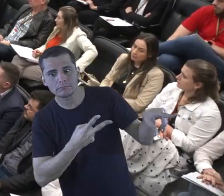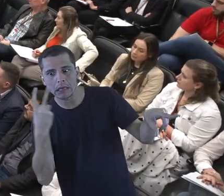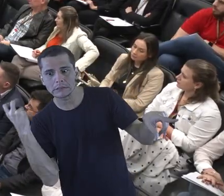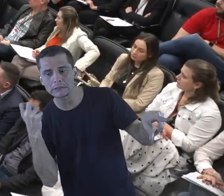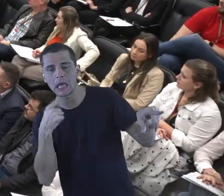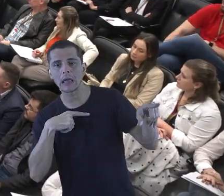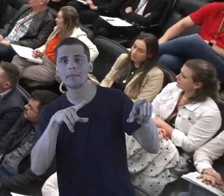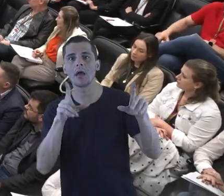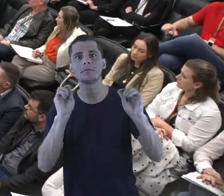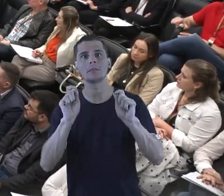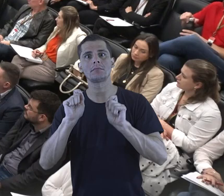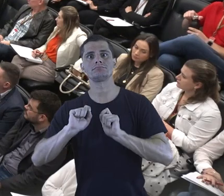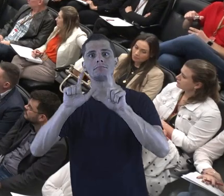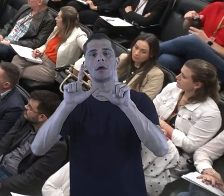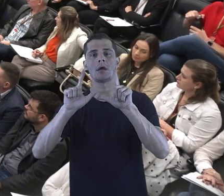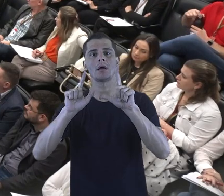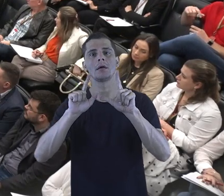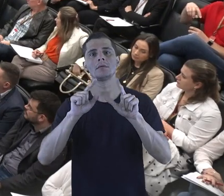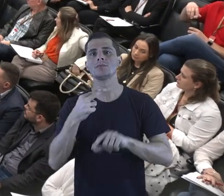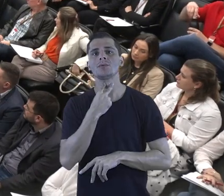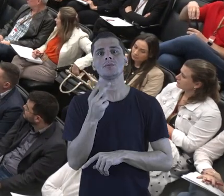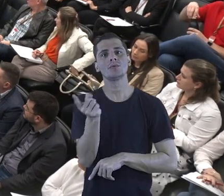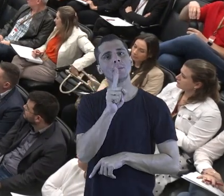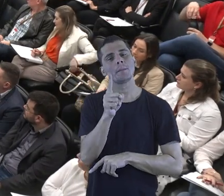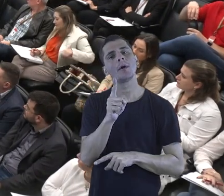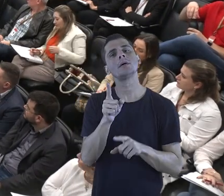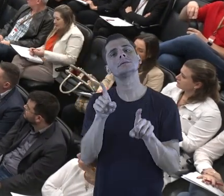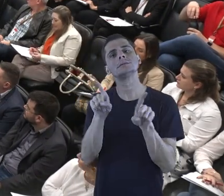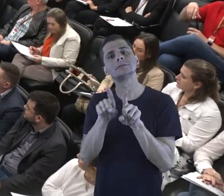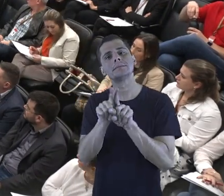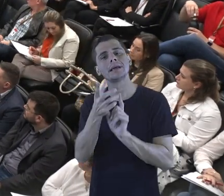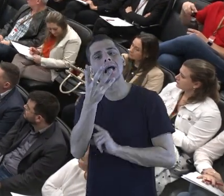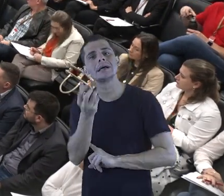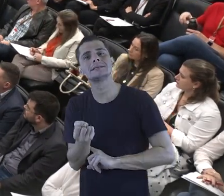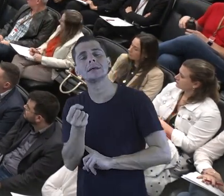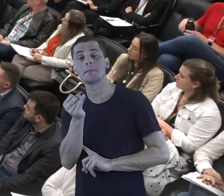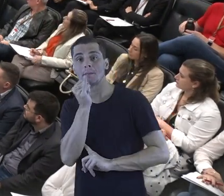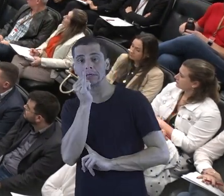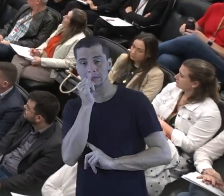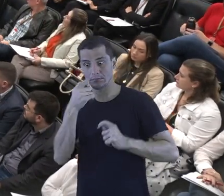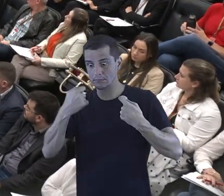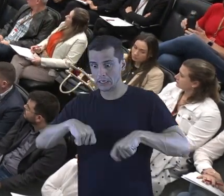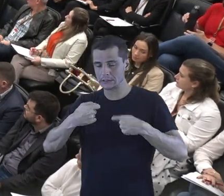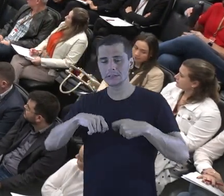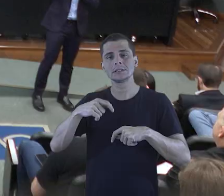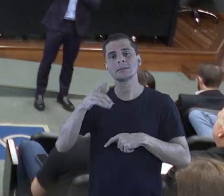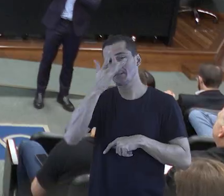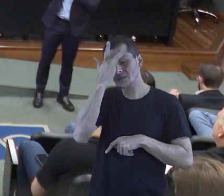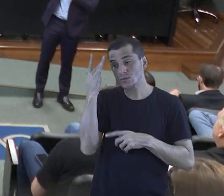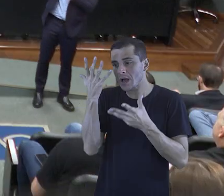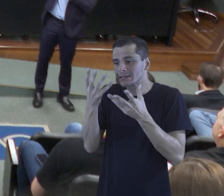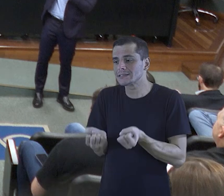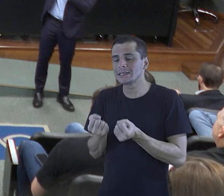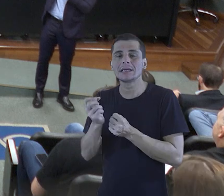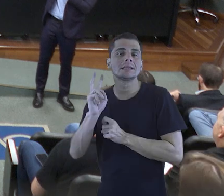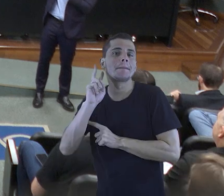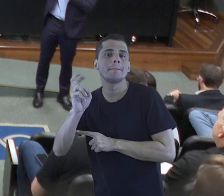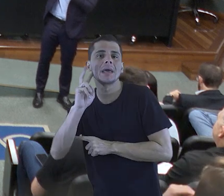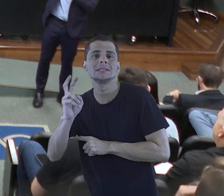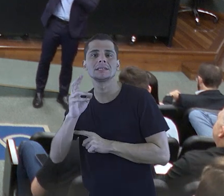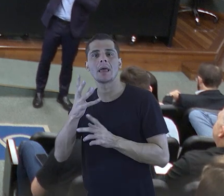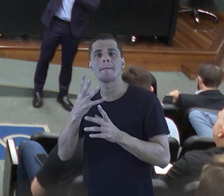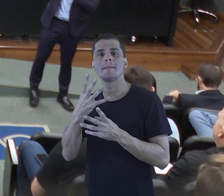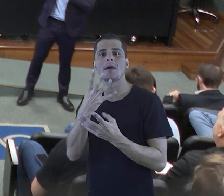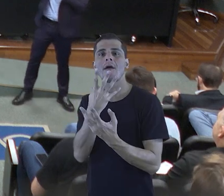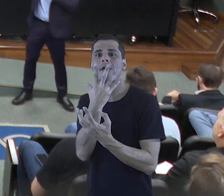é um dado biométrico. E como um dado biométrico para o Instagram coletar a tua voz, ele tinha que fazer isso de maneira destacada, o